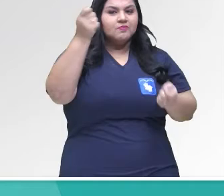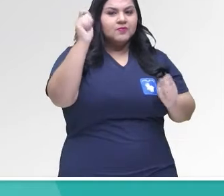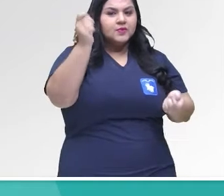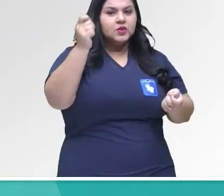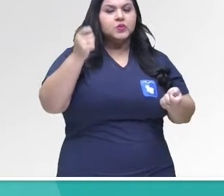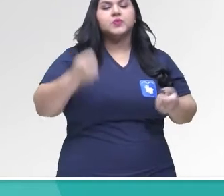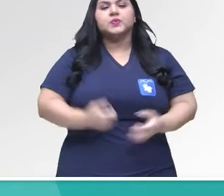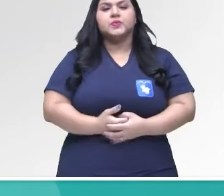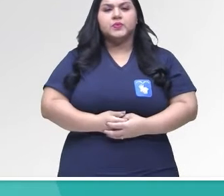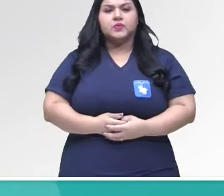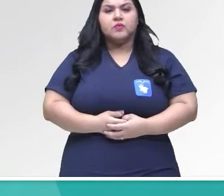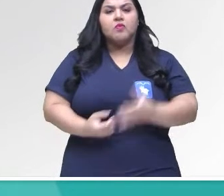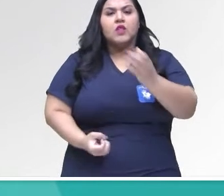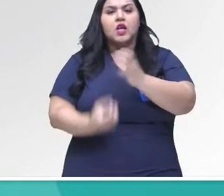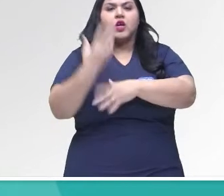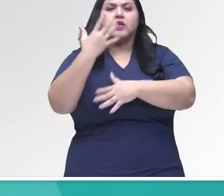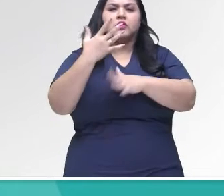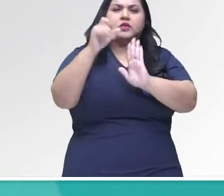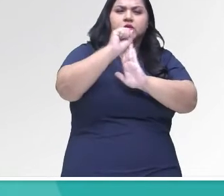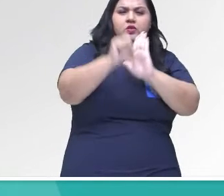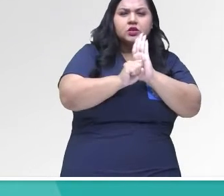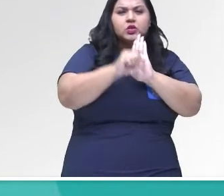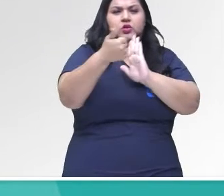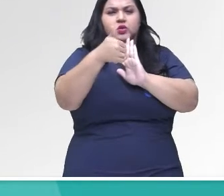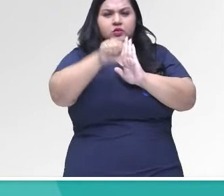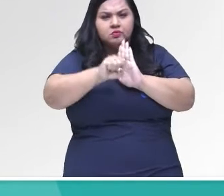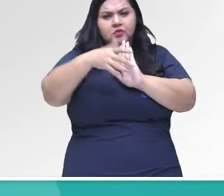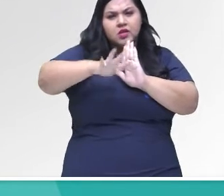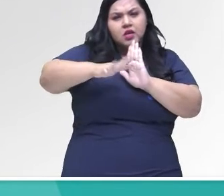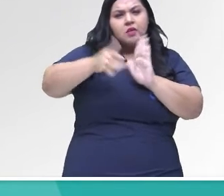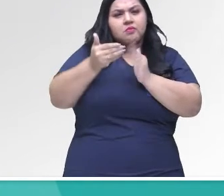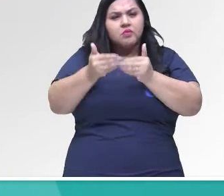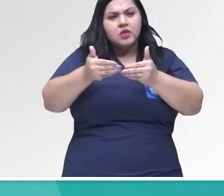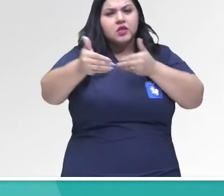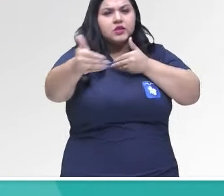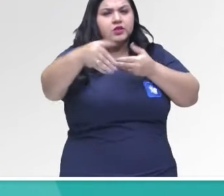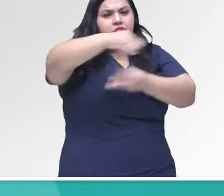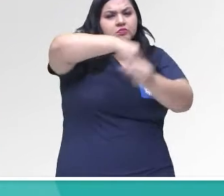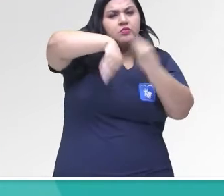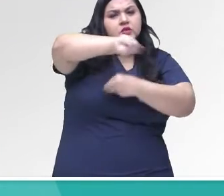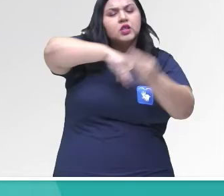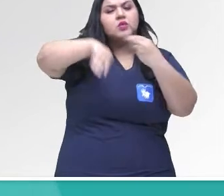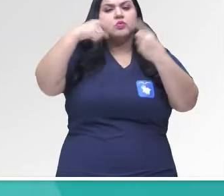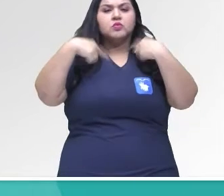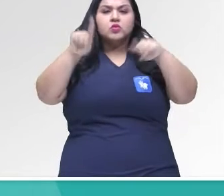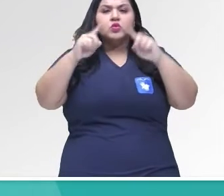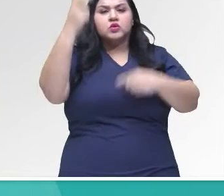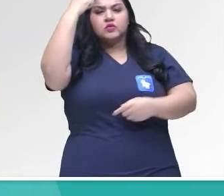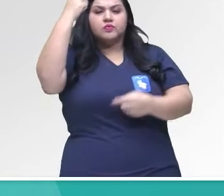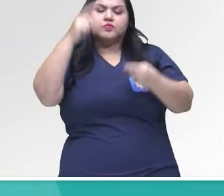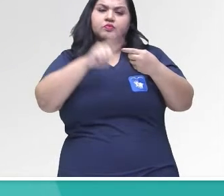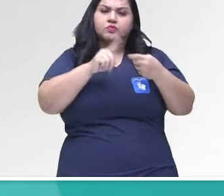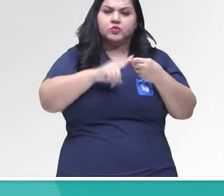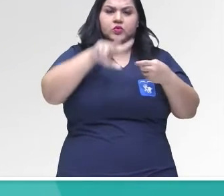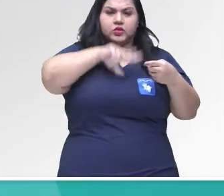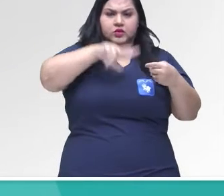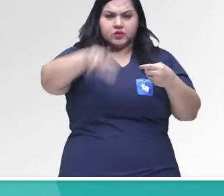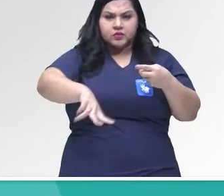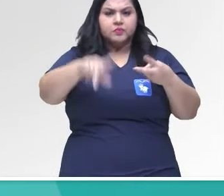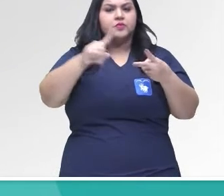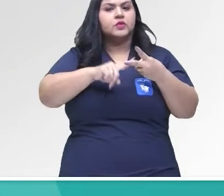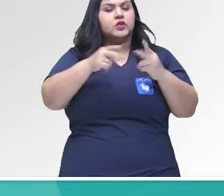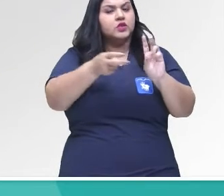O maracatu surgiu em meados do século XVIII a partir da miscigenação musical das culturas